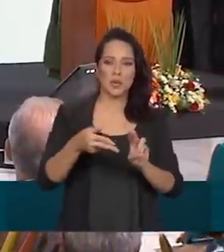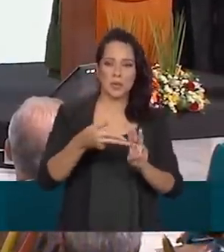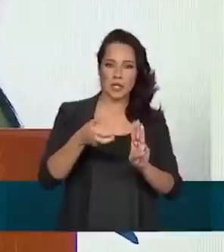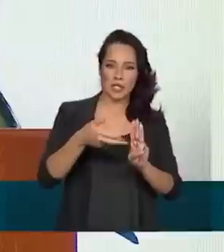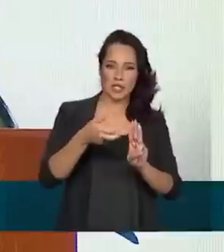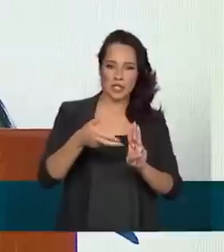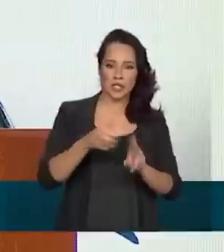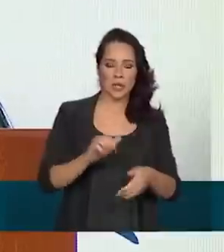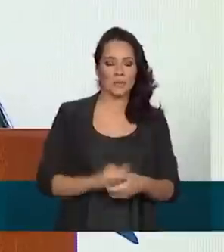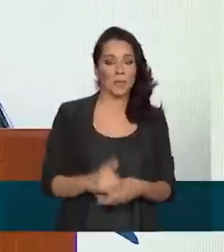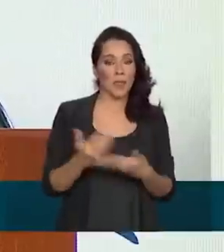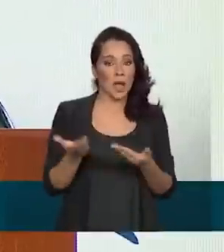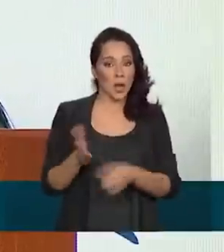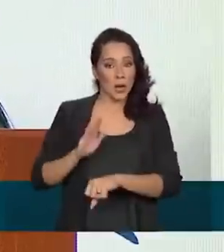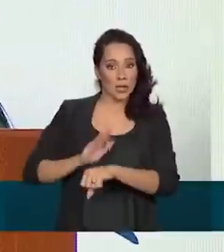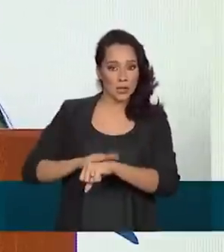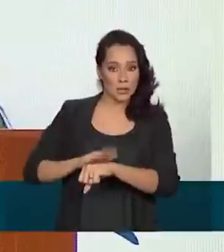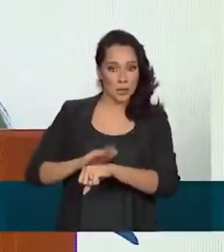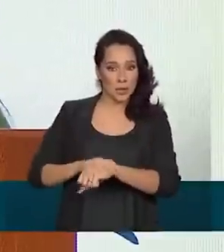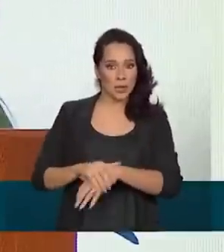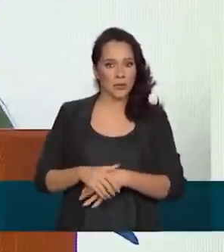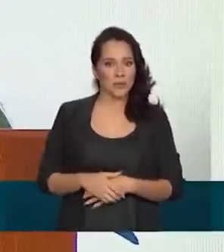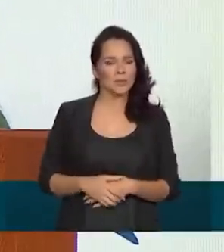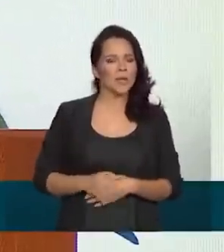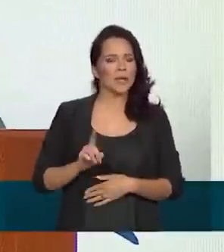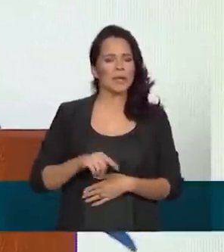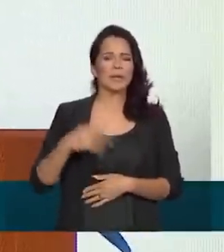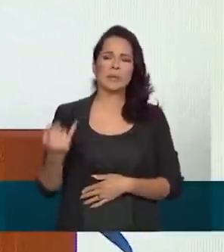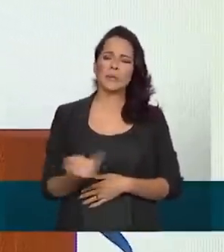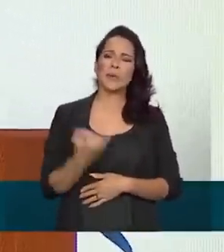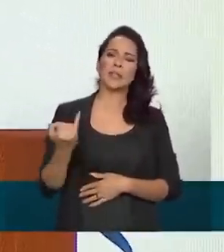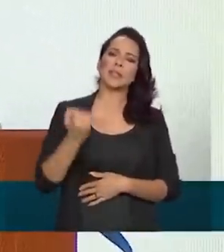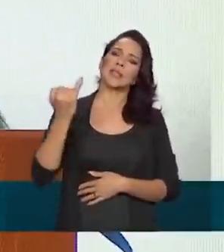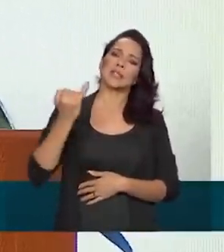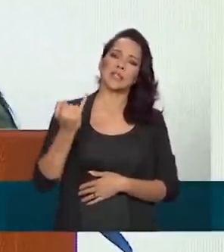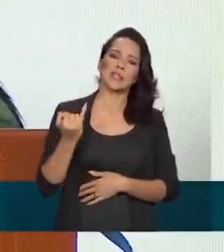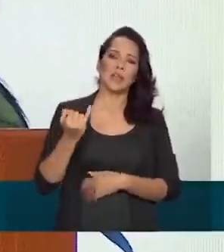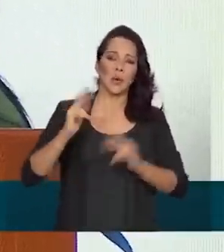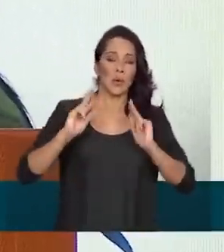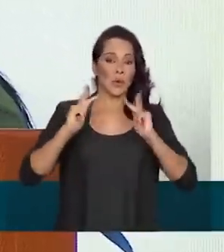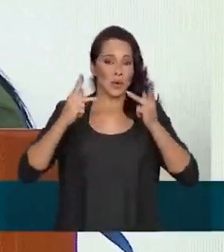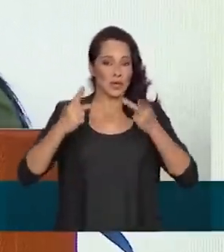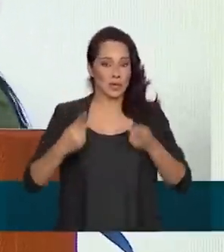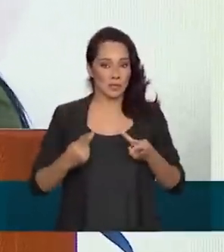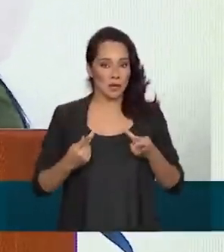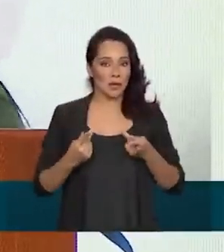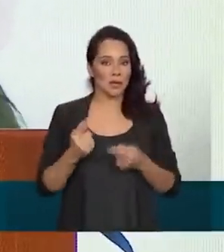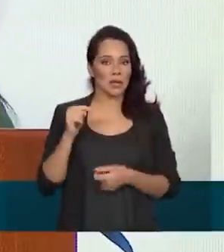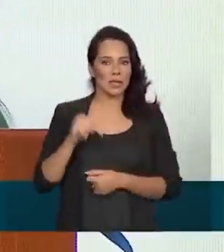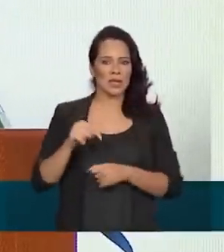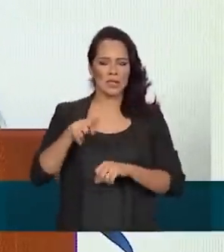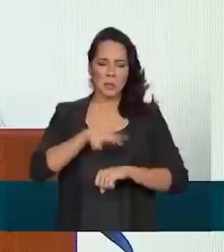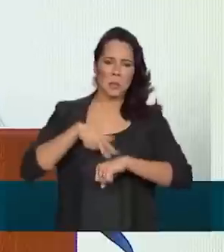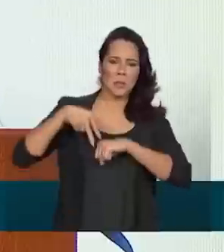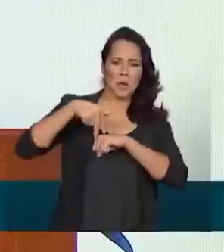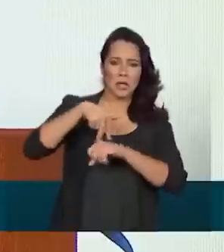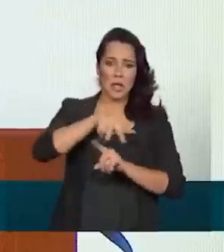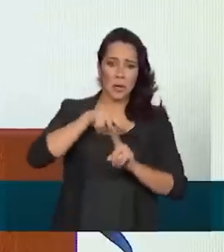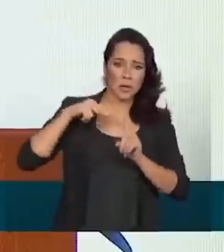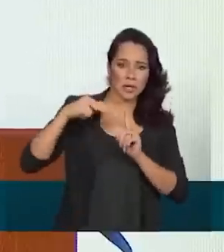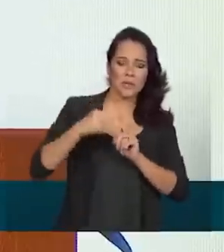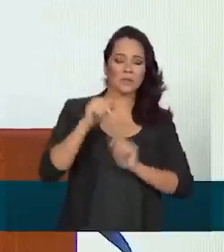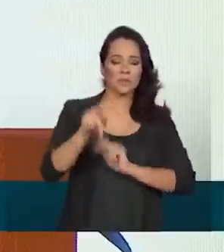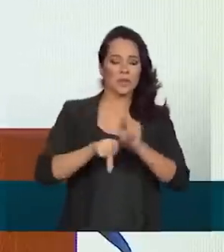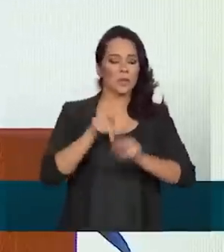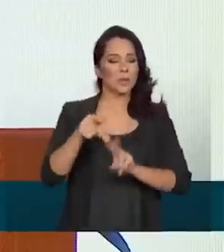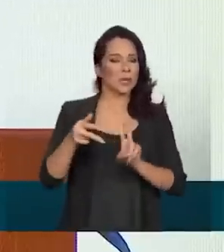indígenas. Neste momento em que é tão importante o reconhecimento desse protagonismo dos